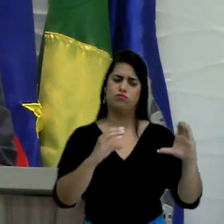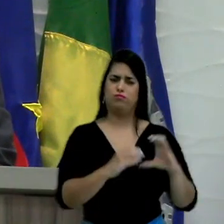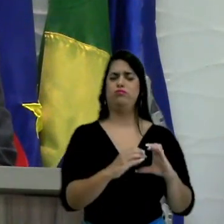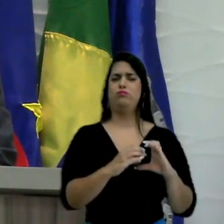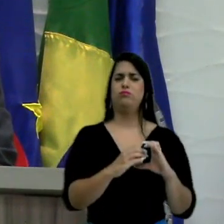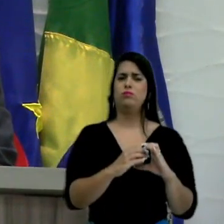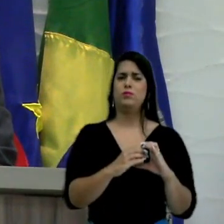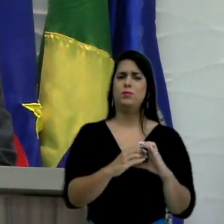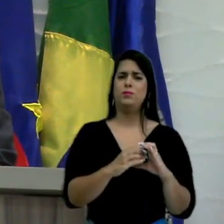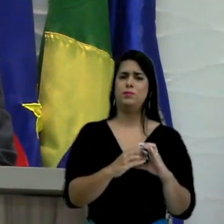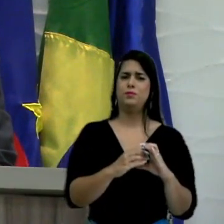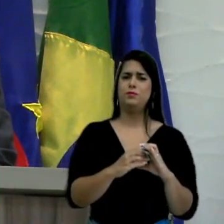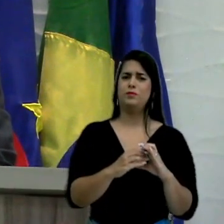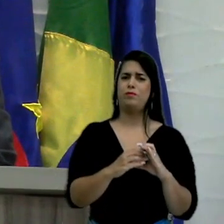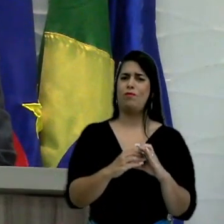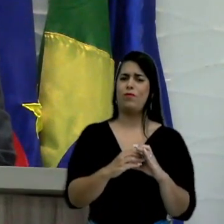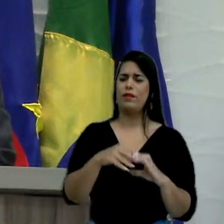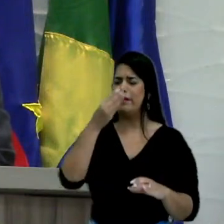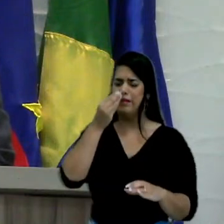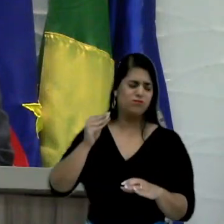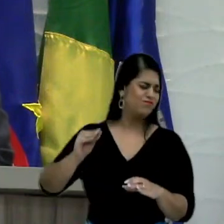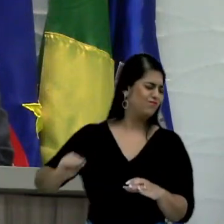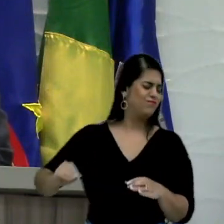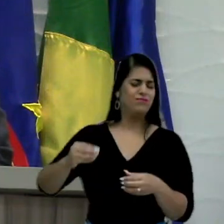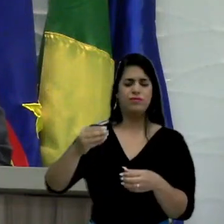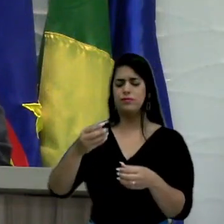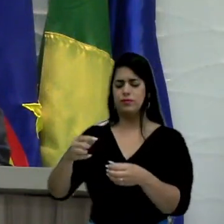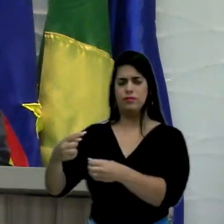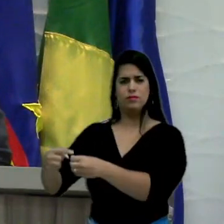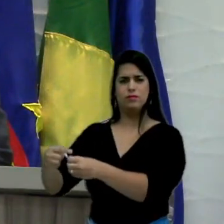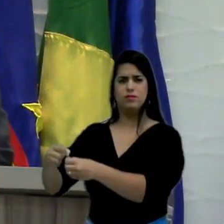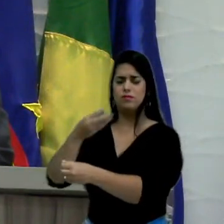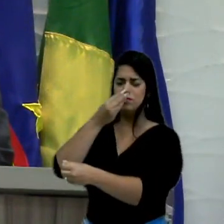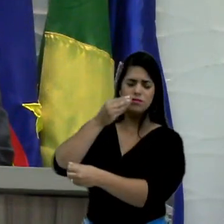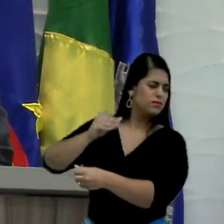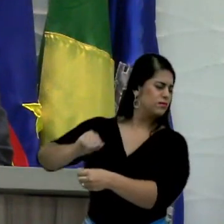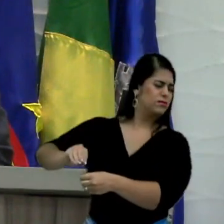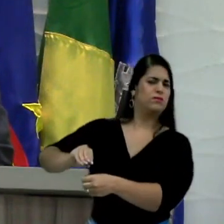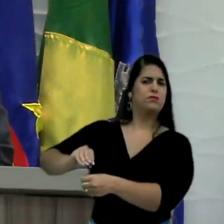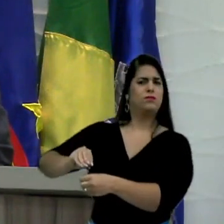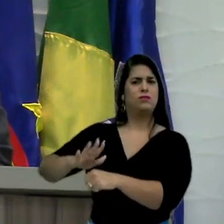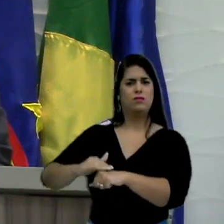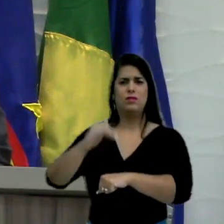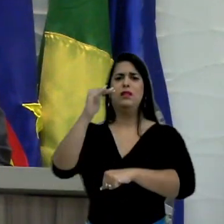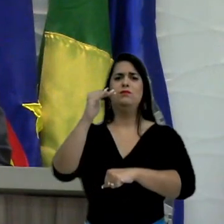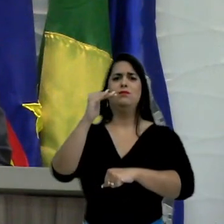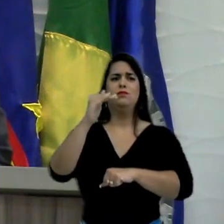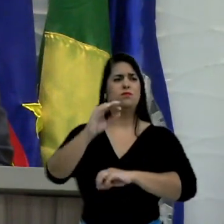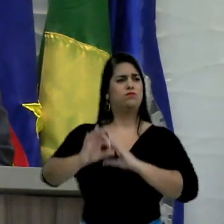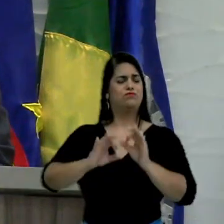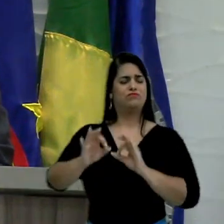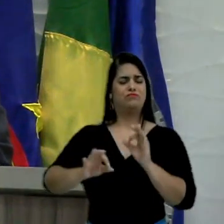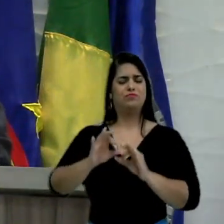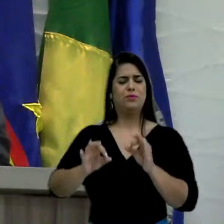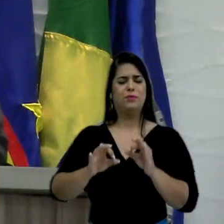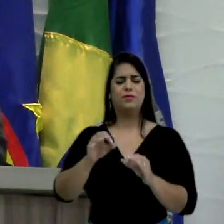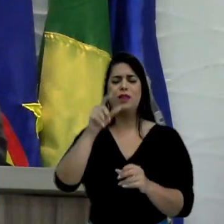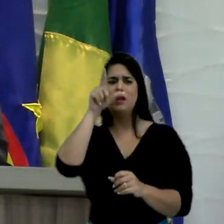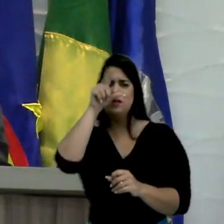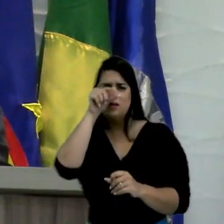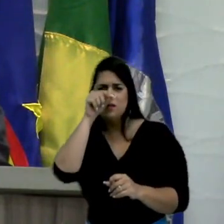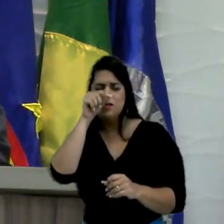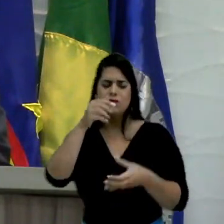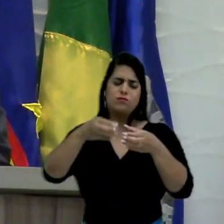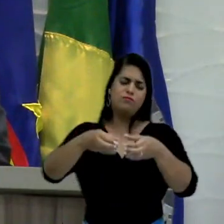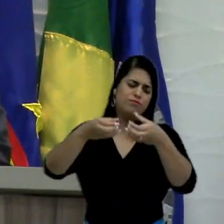total descaso que a Compesa tem com o nosso município, o maior produtor de aves e ovos do Nordeste, uma população de mais de 60